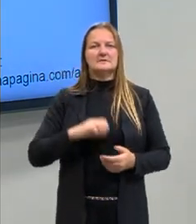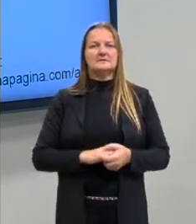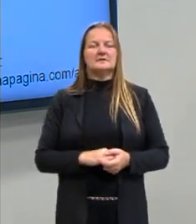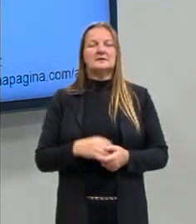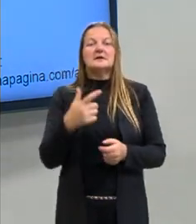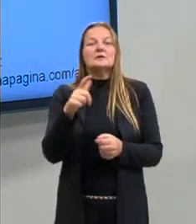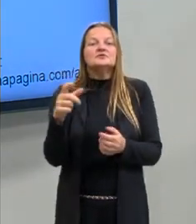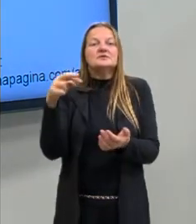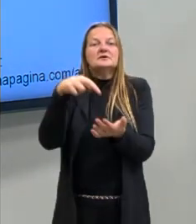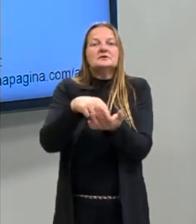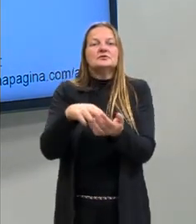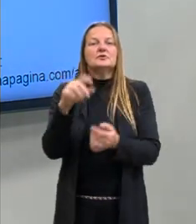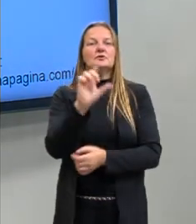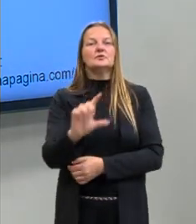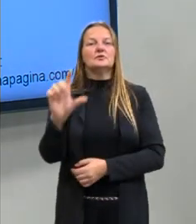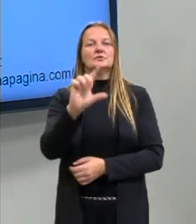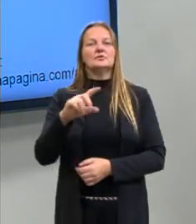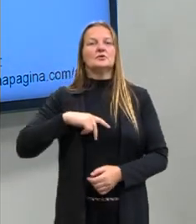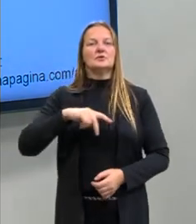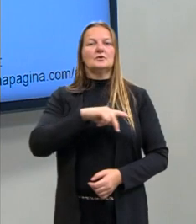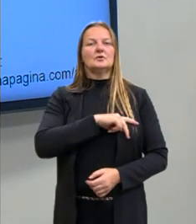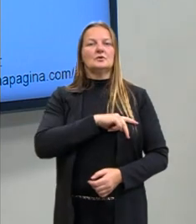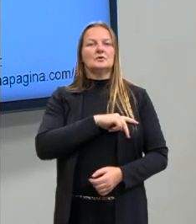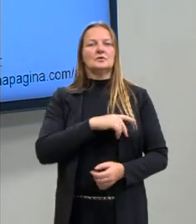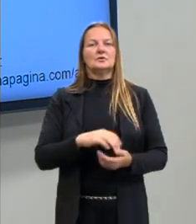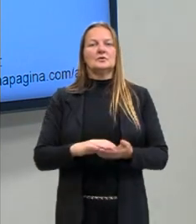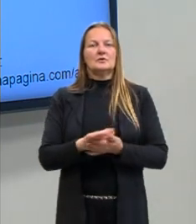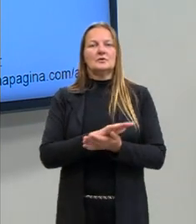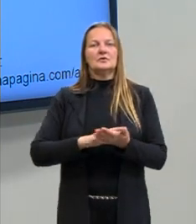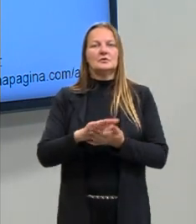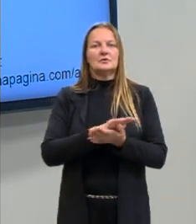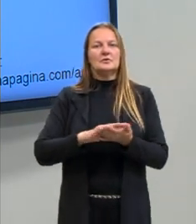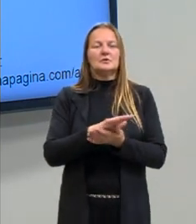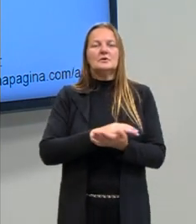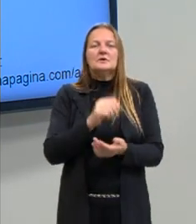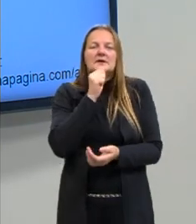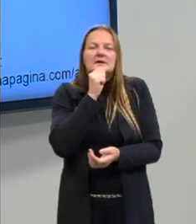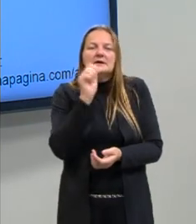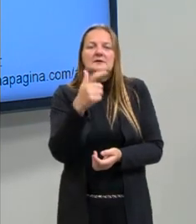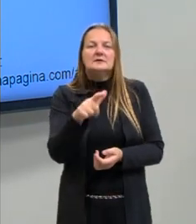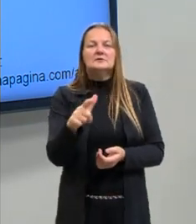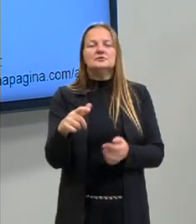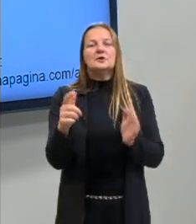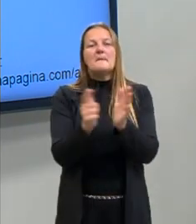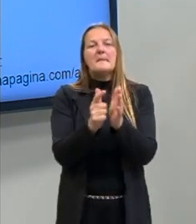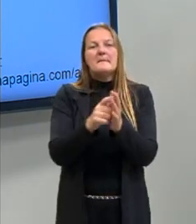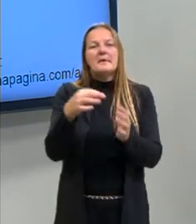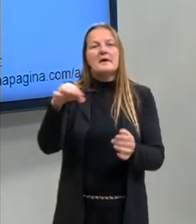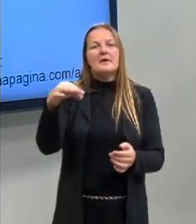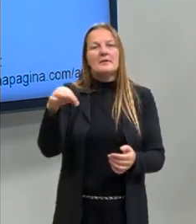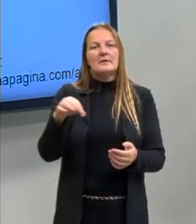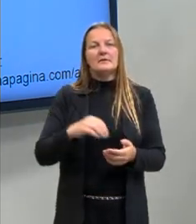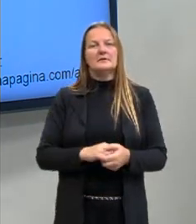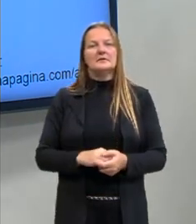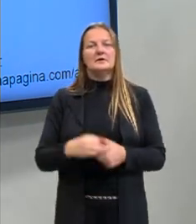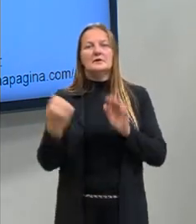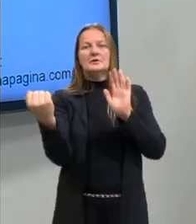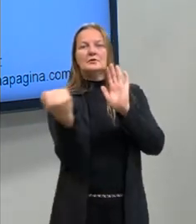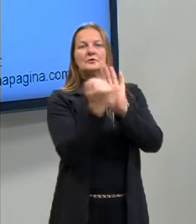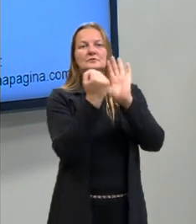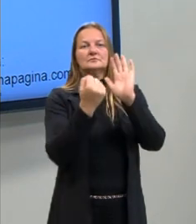Por que não tem como existe uma literatura de um povo que não ainda tinha a papel não tinha como deixar